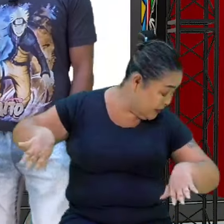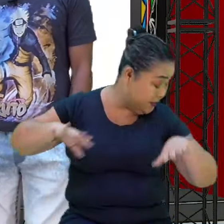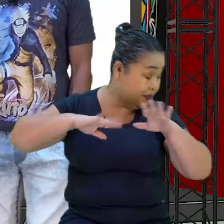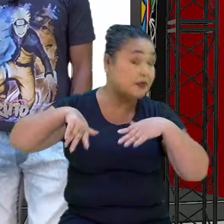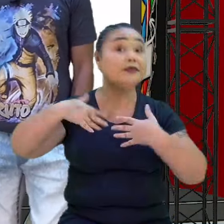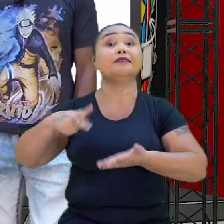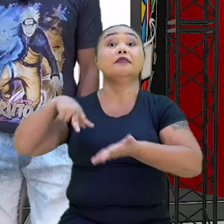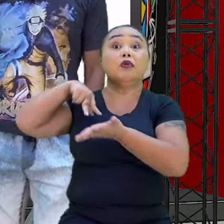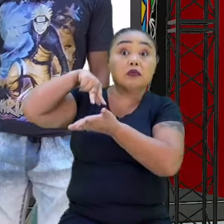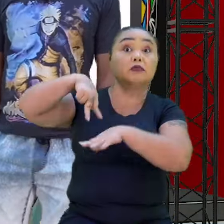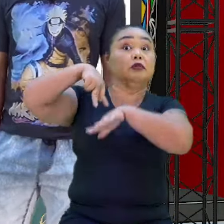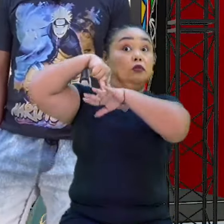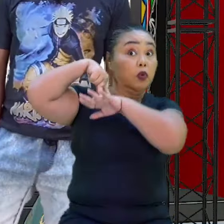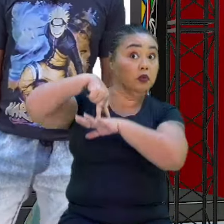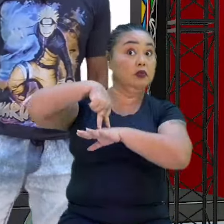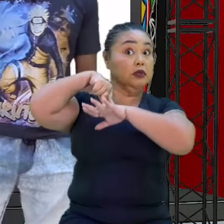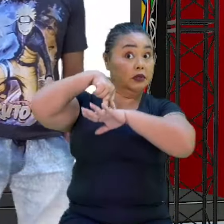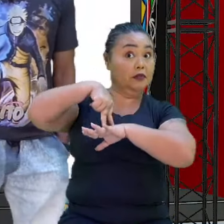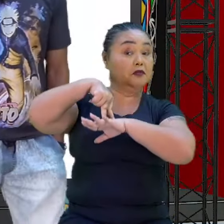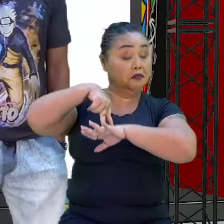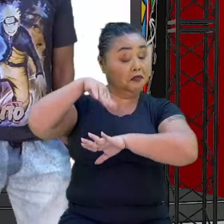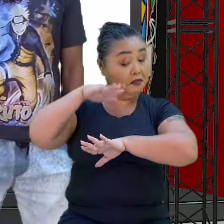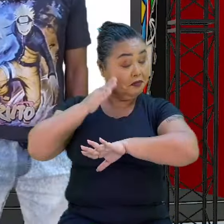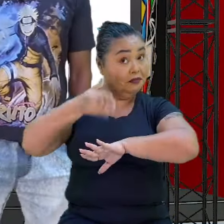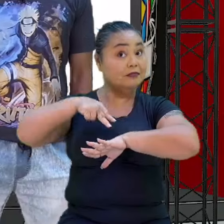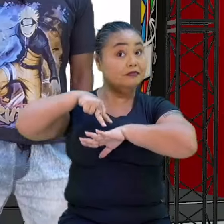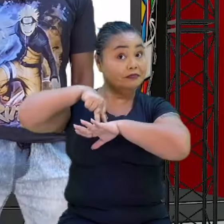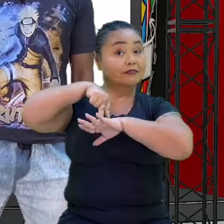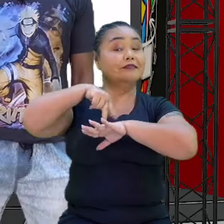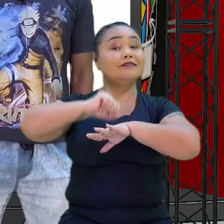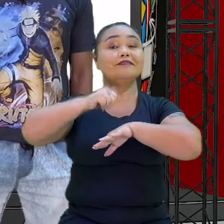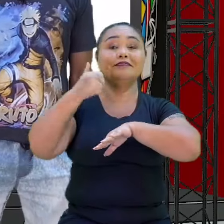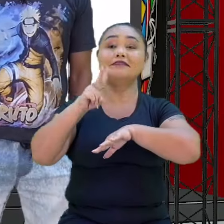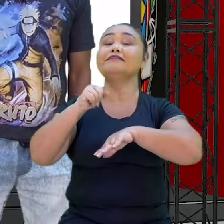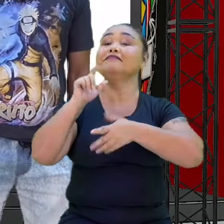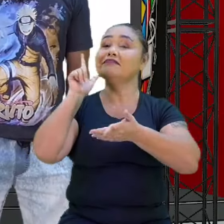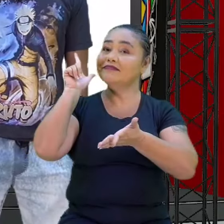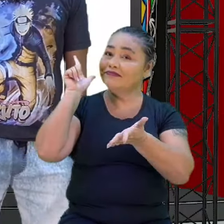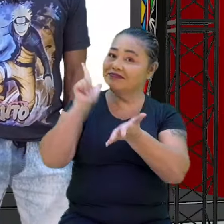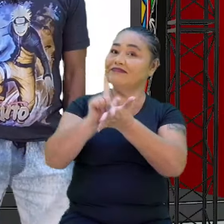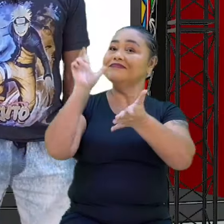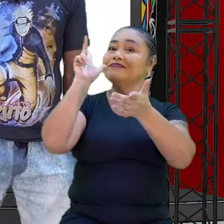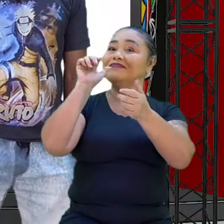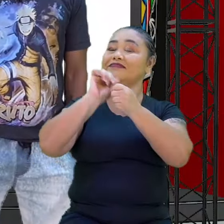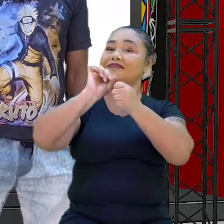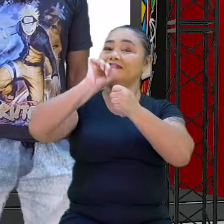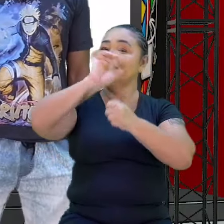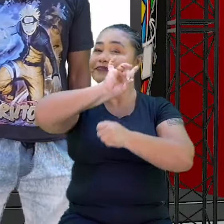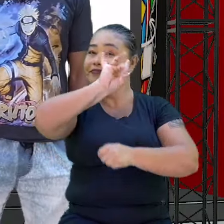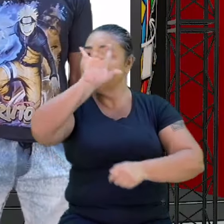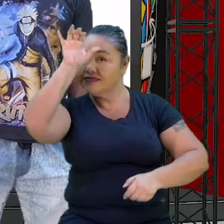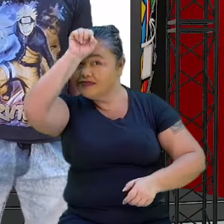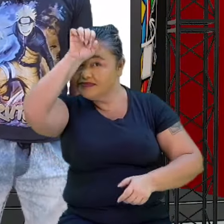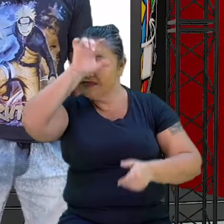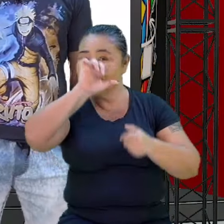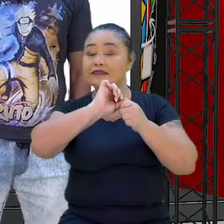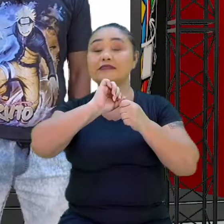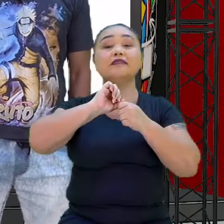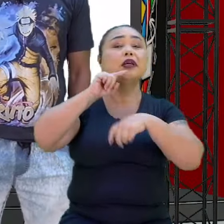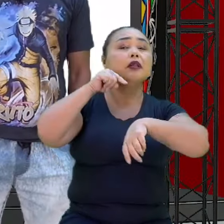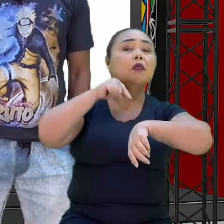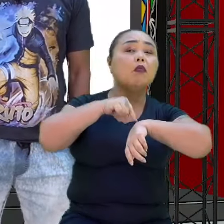aqui firme firme no propósito mas valeu gente valeu todo o aprendizado Valeu cada momento que a gente vivenciou